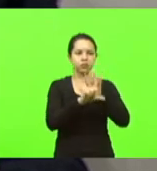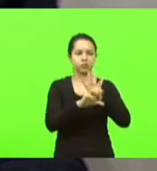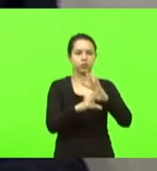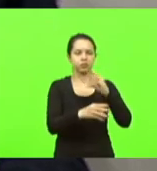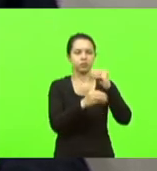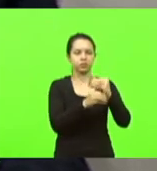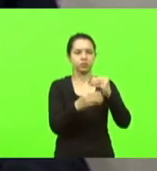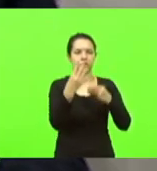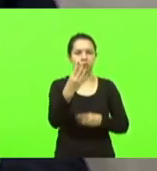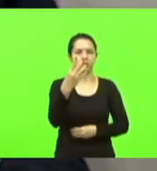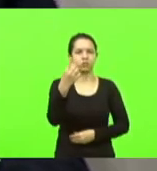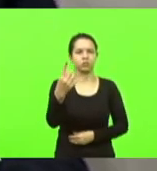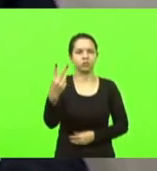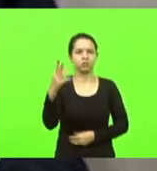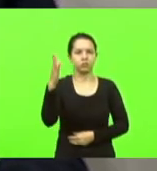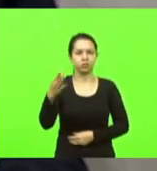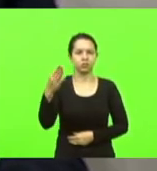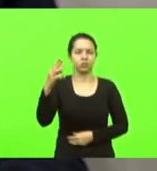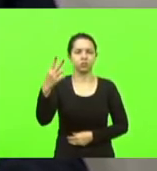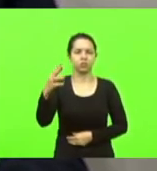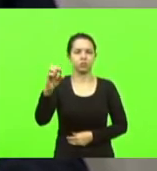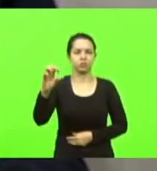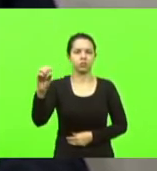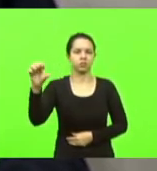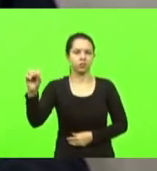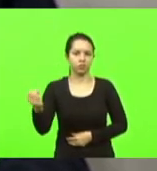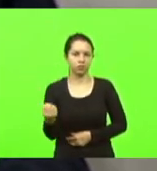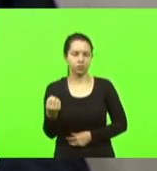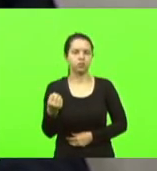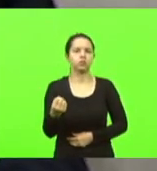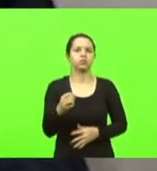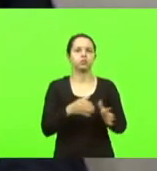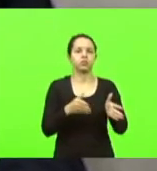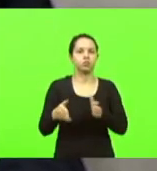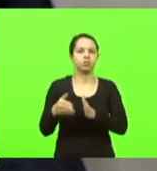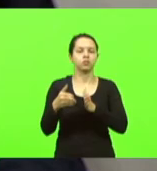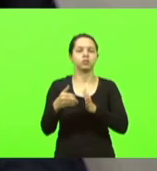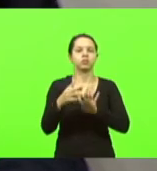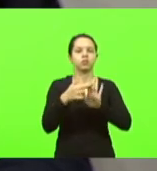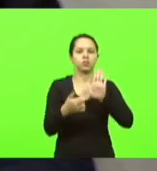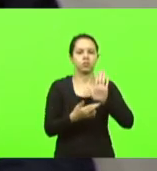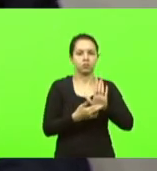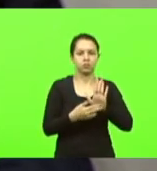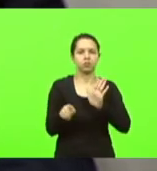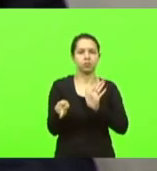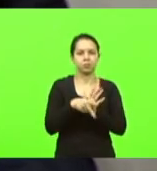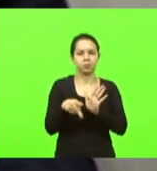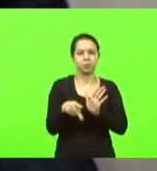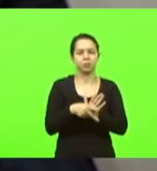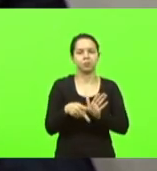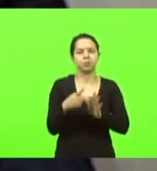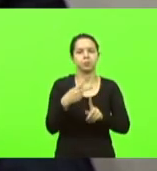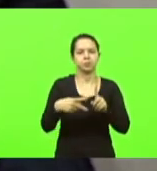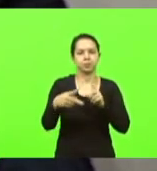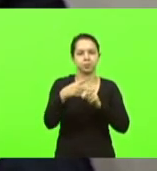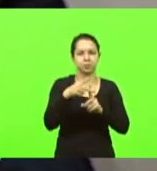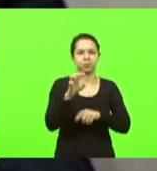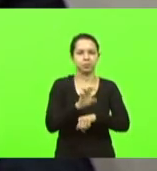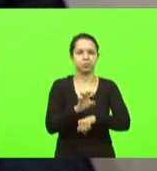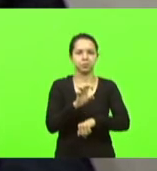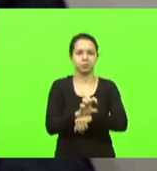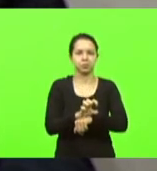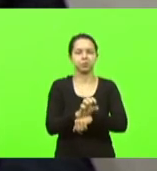412/2008 que dispõe sobre a organização do Regimento próprio da Previdência dos Servidores do Estado de Santa Catarina e estabelece outras